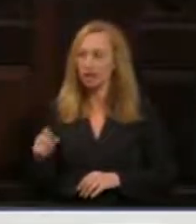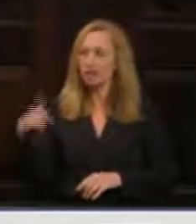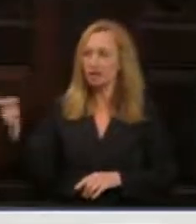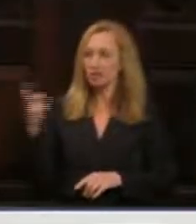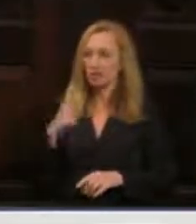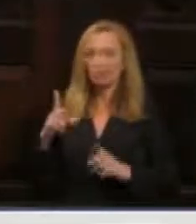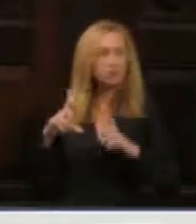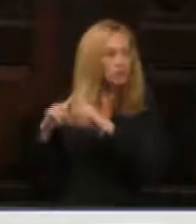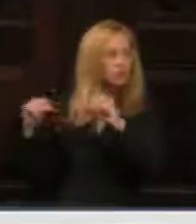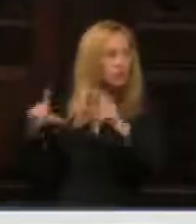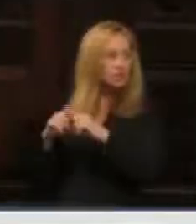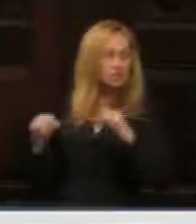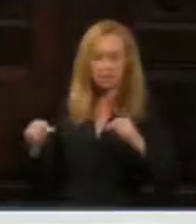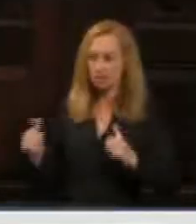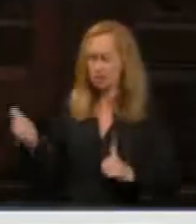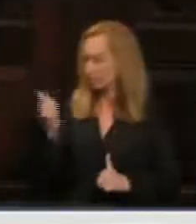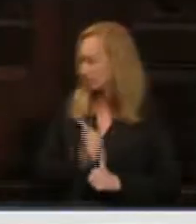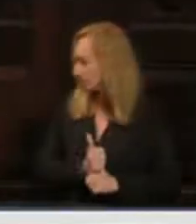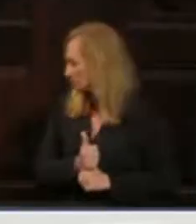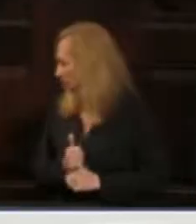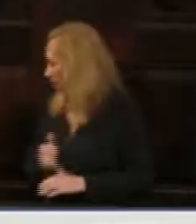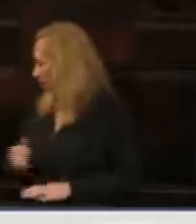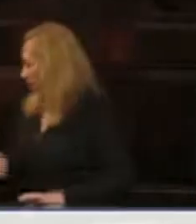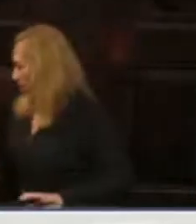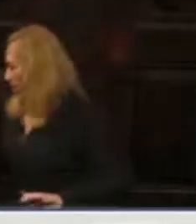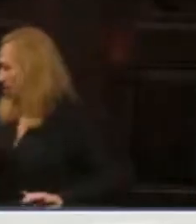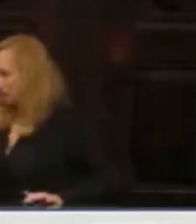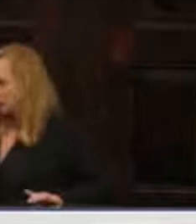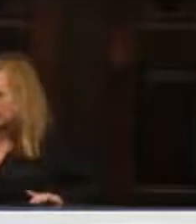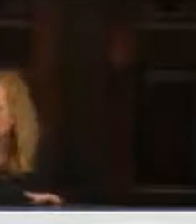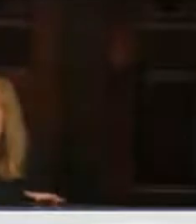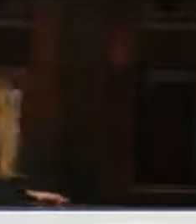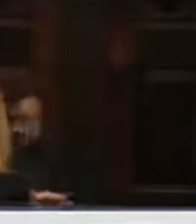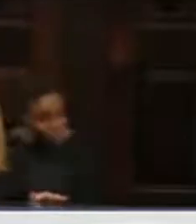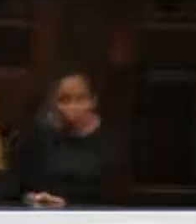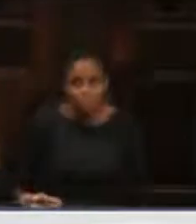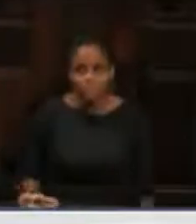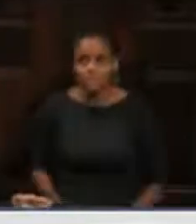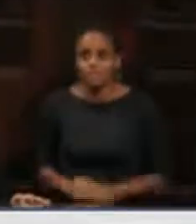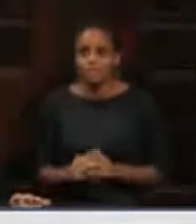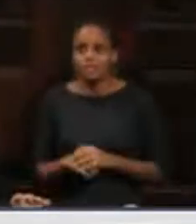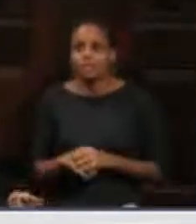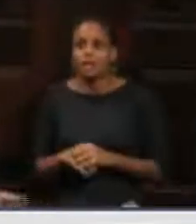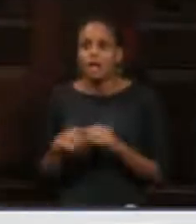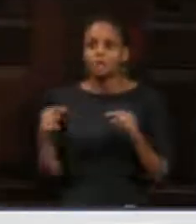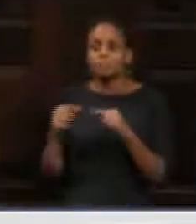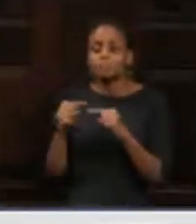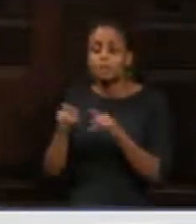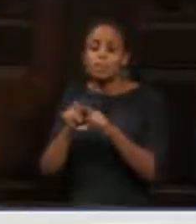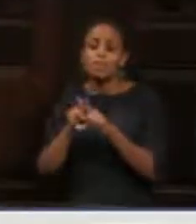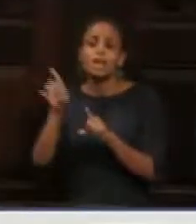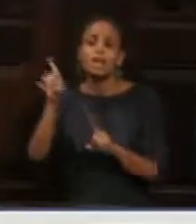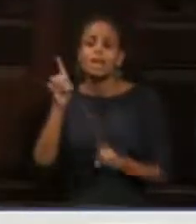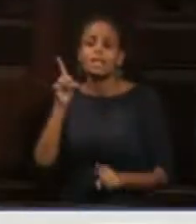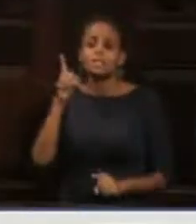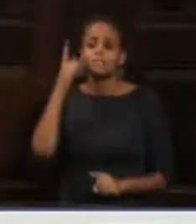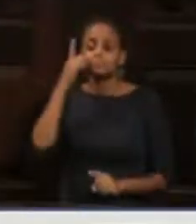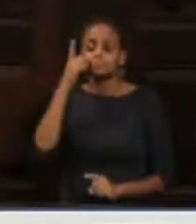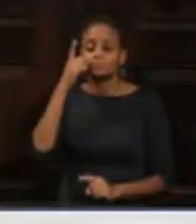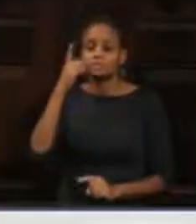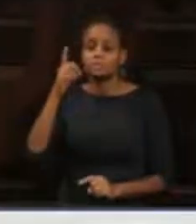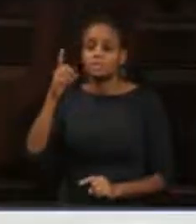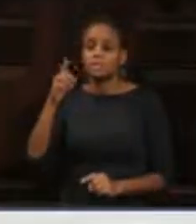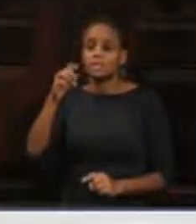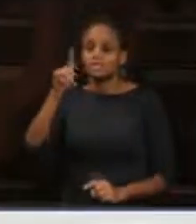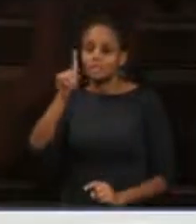Essa é uma das pastas do ministério da ministra Damaris Alves, onde elas